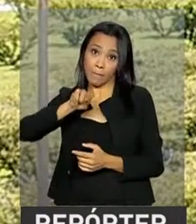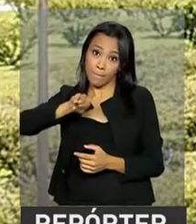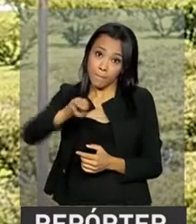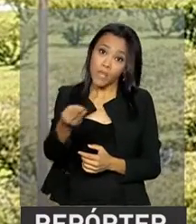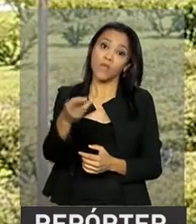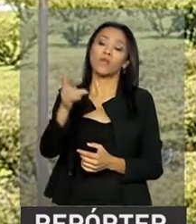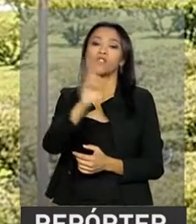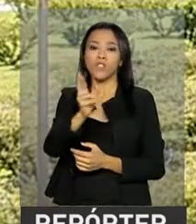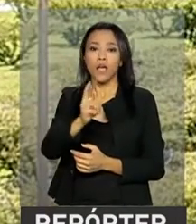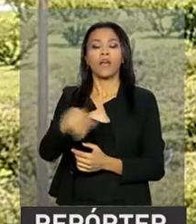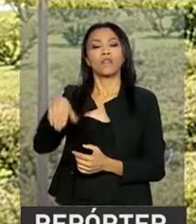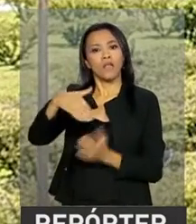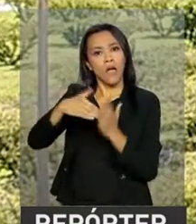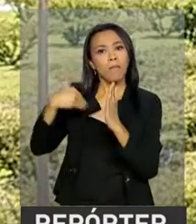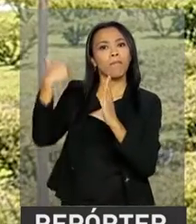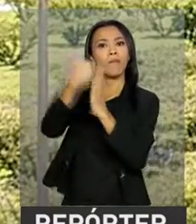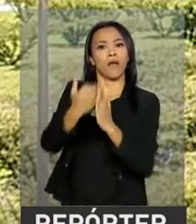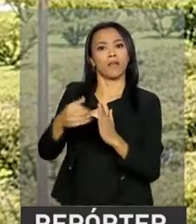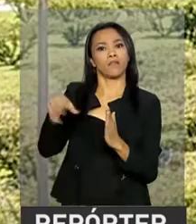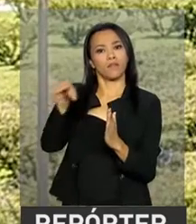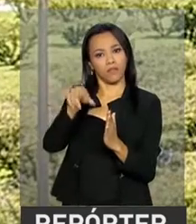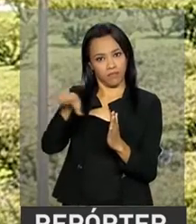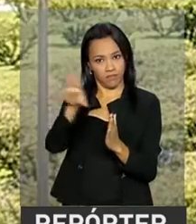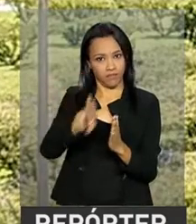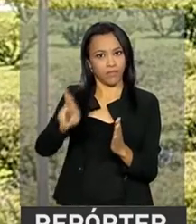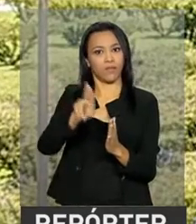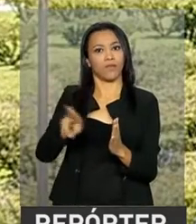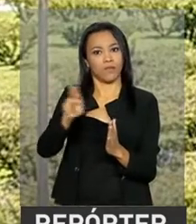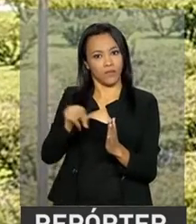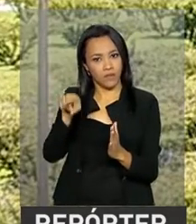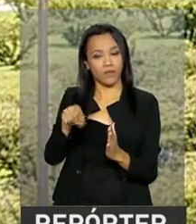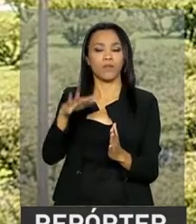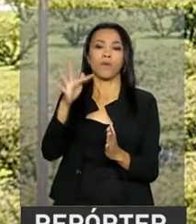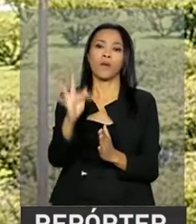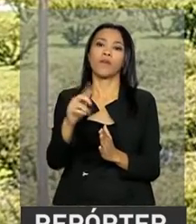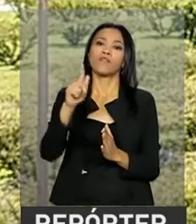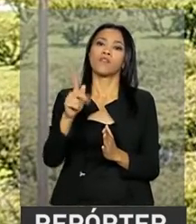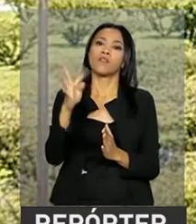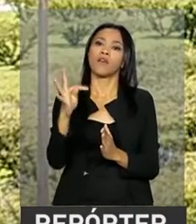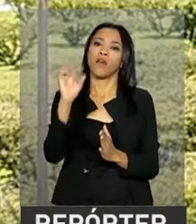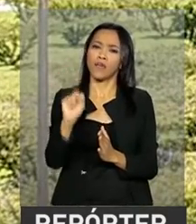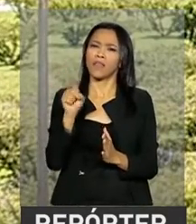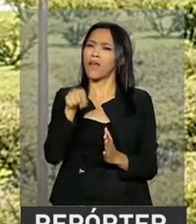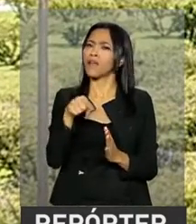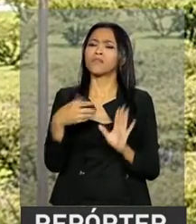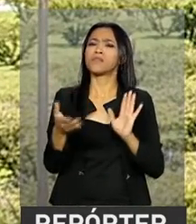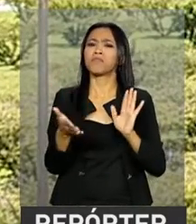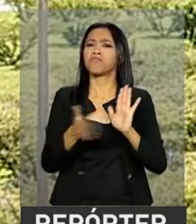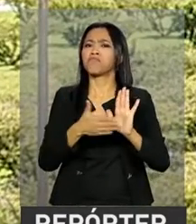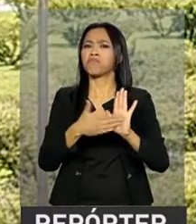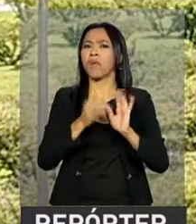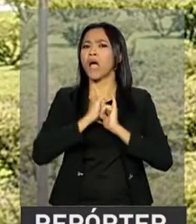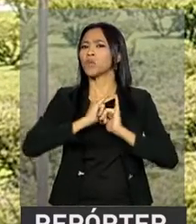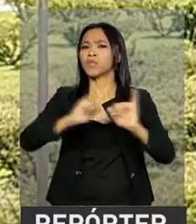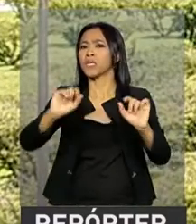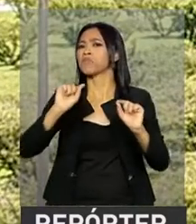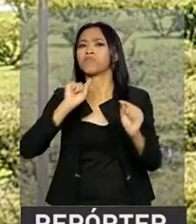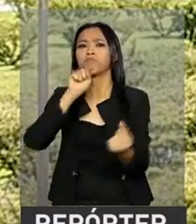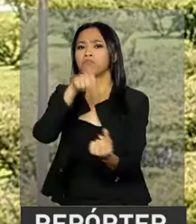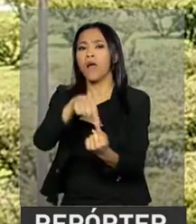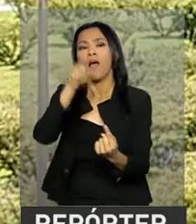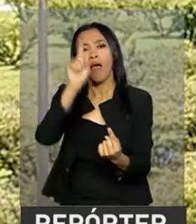de reais a mais nas contas vinculadas do FGTS. Essa medida foi anunciada para dar